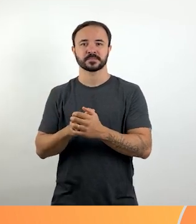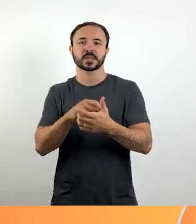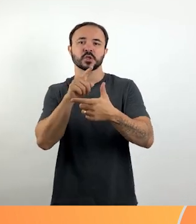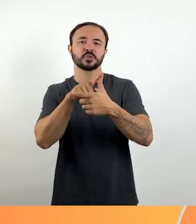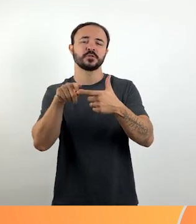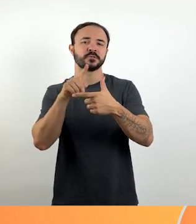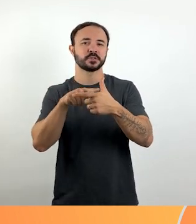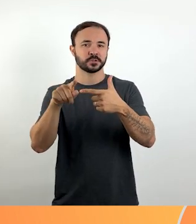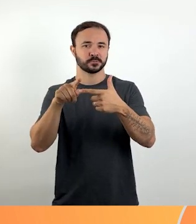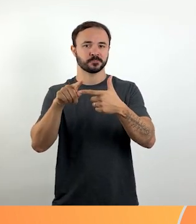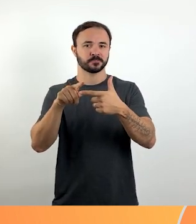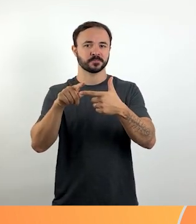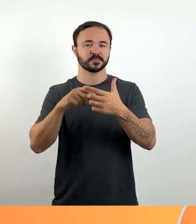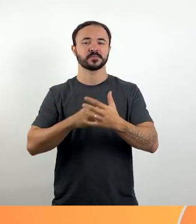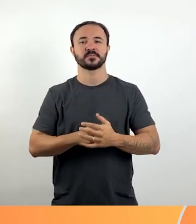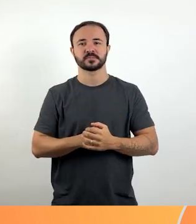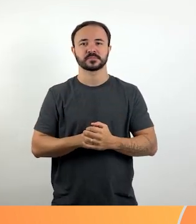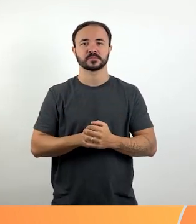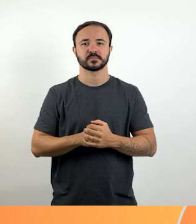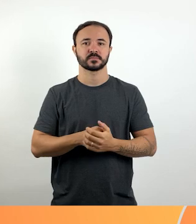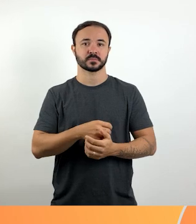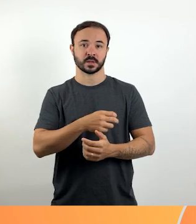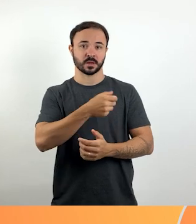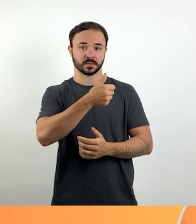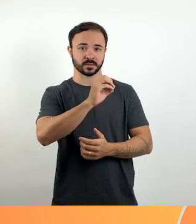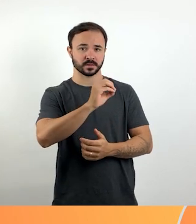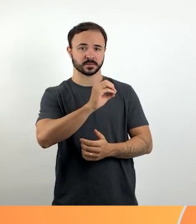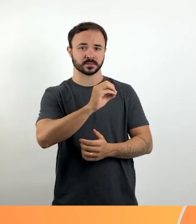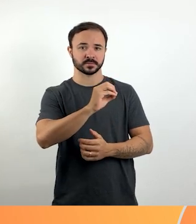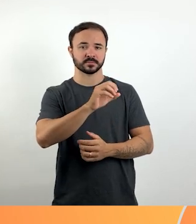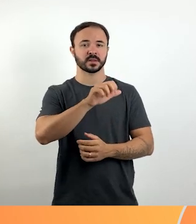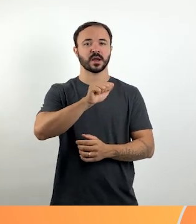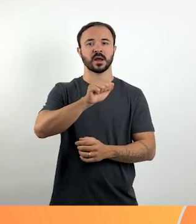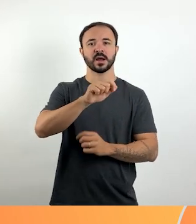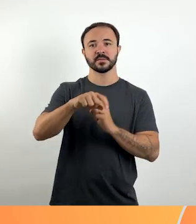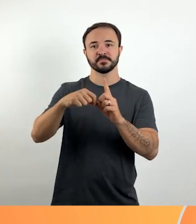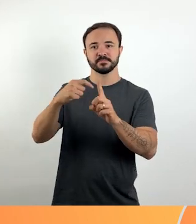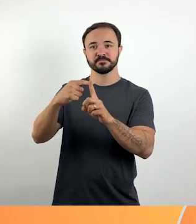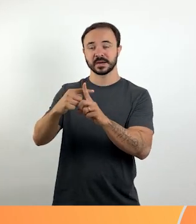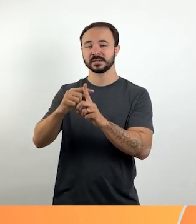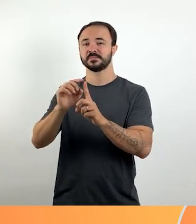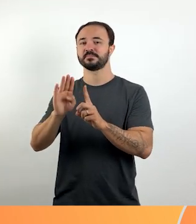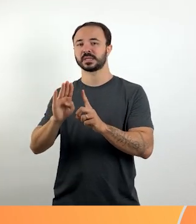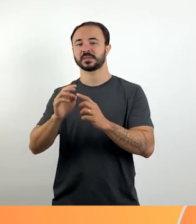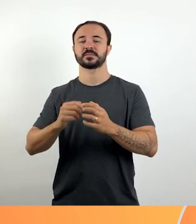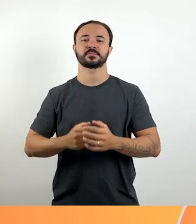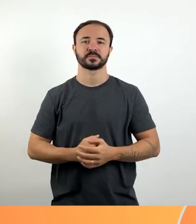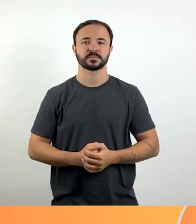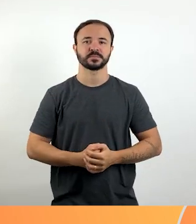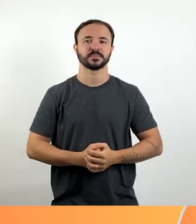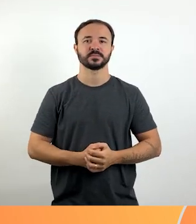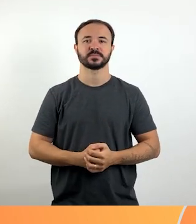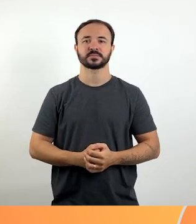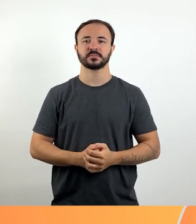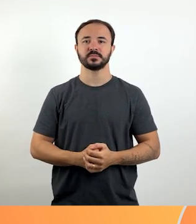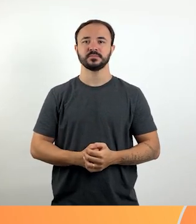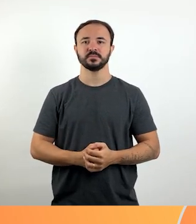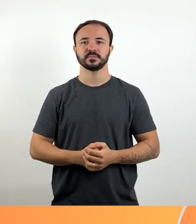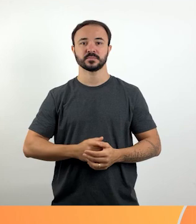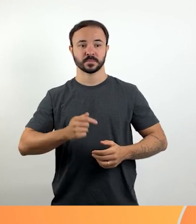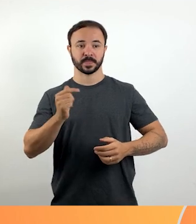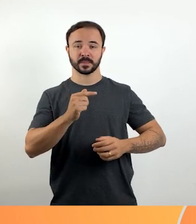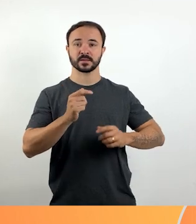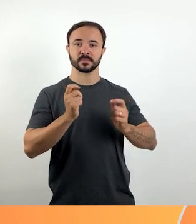dividido por 10A mais B Isso aqui a gente